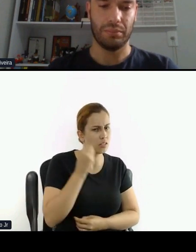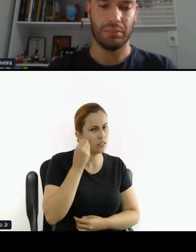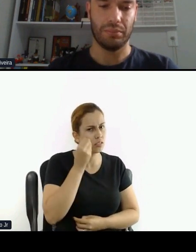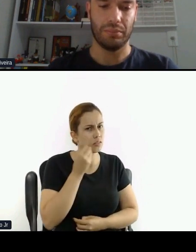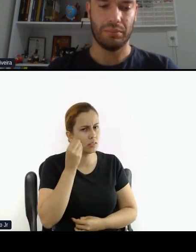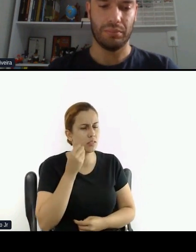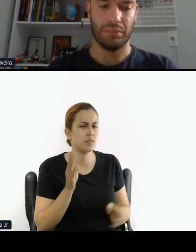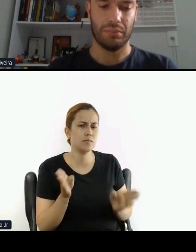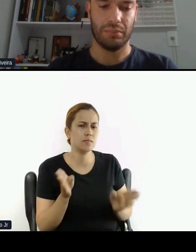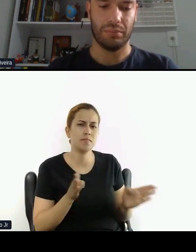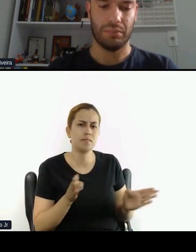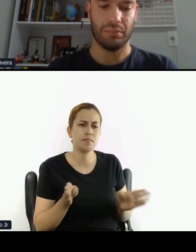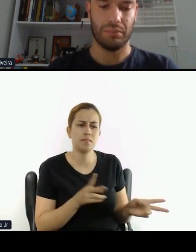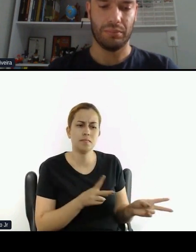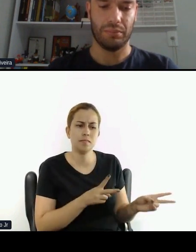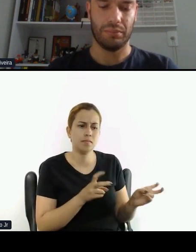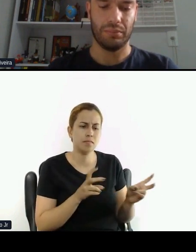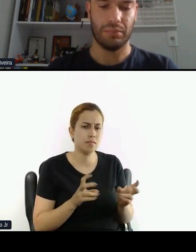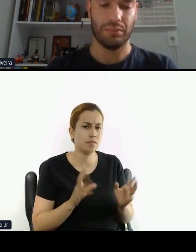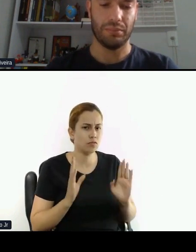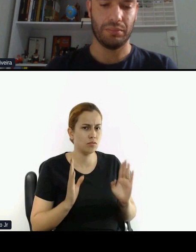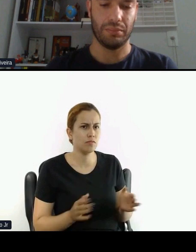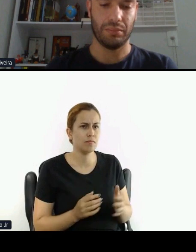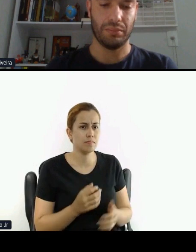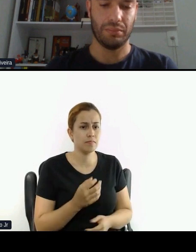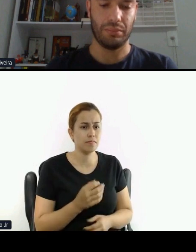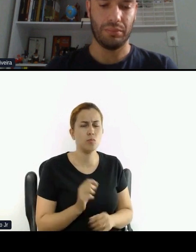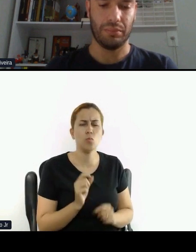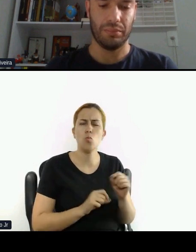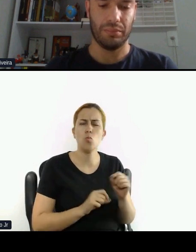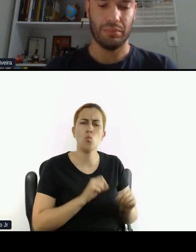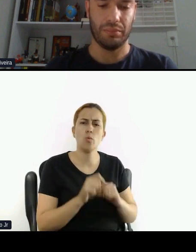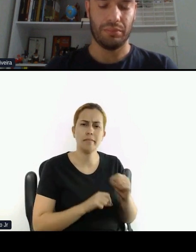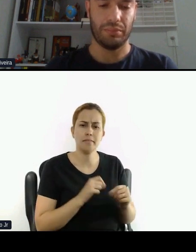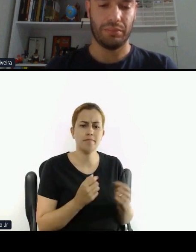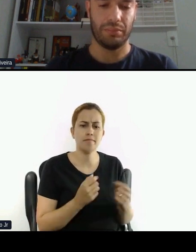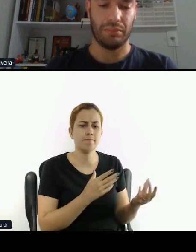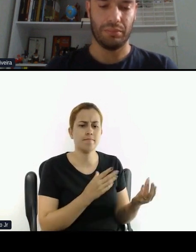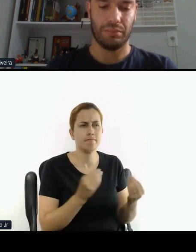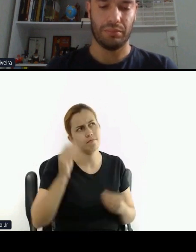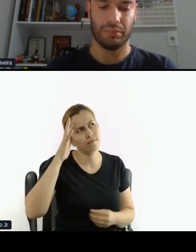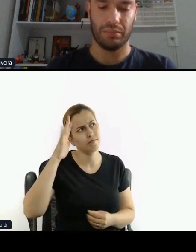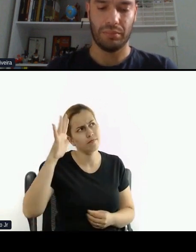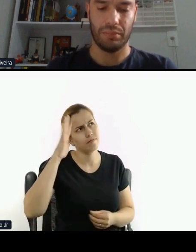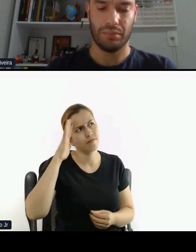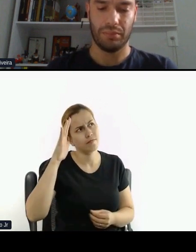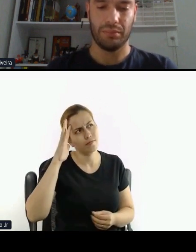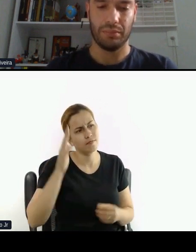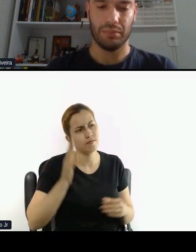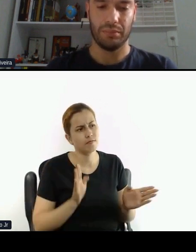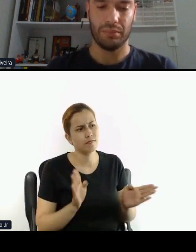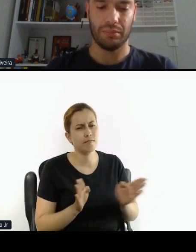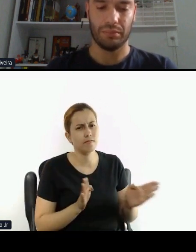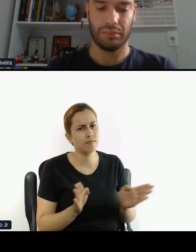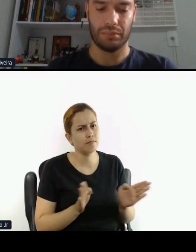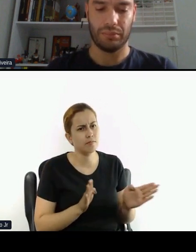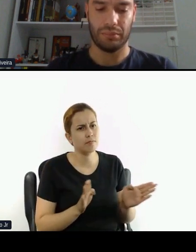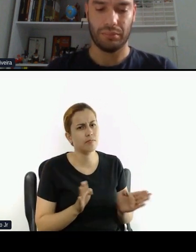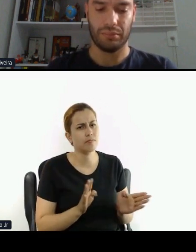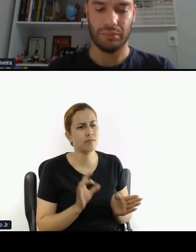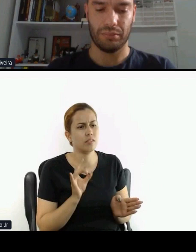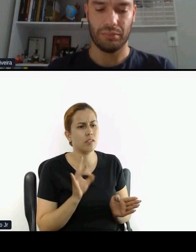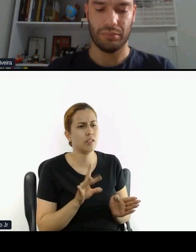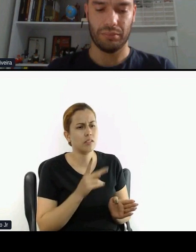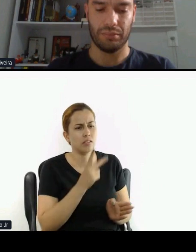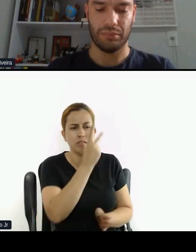que eu já vejo, o que eu já vi, o primeiro ponto é, muitos pensam assim que acessibilidade, né, é apenas para as pessoas